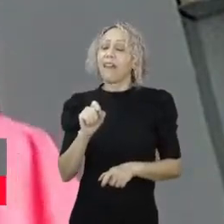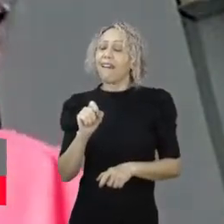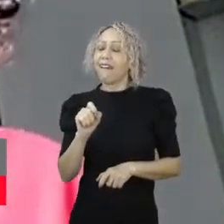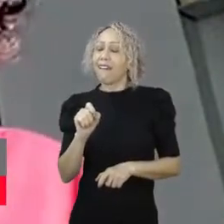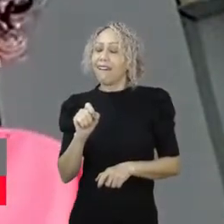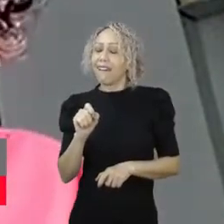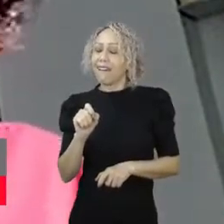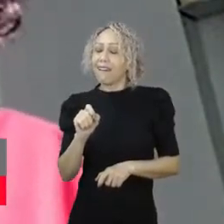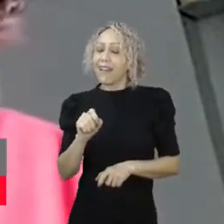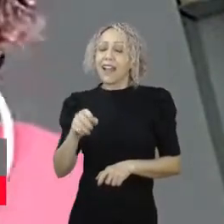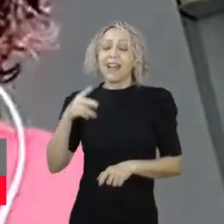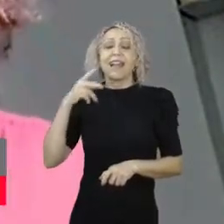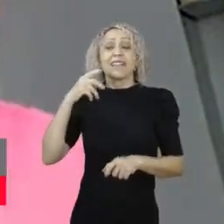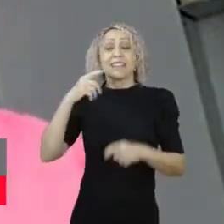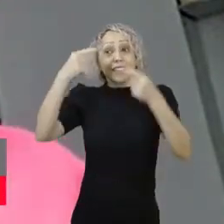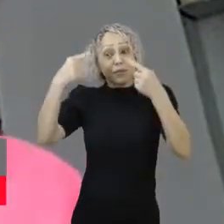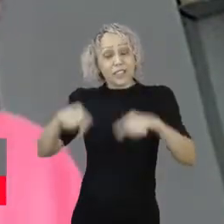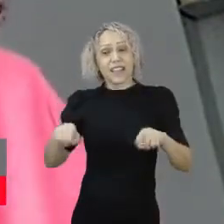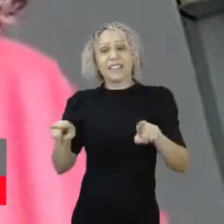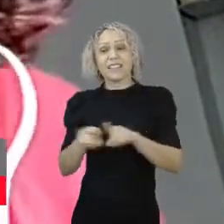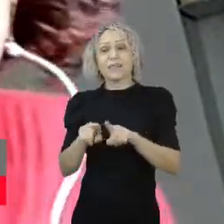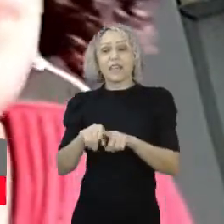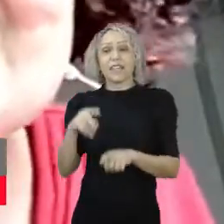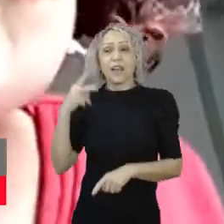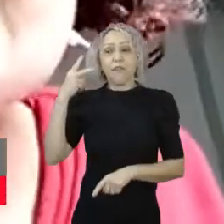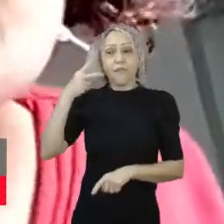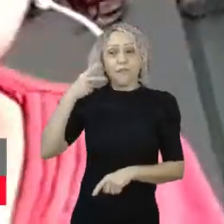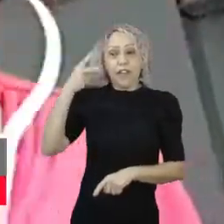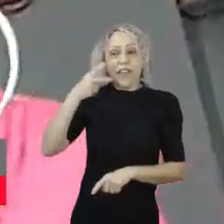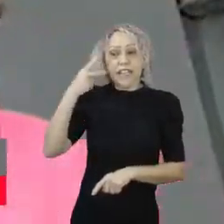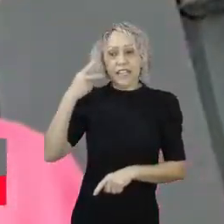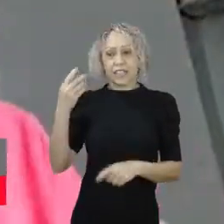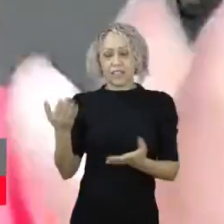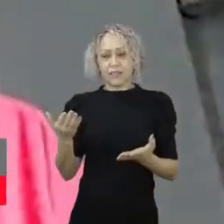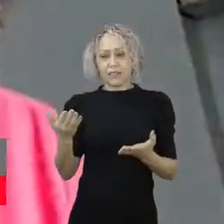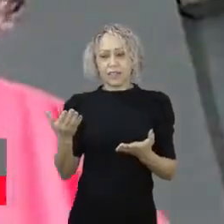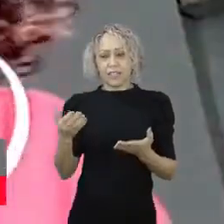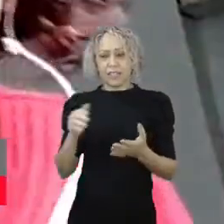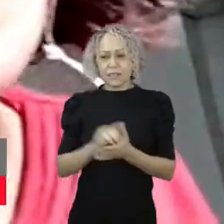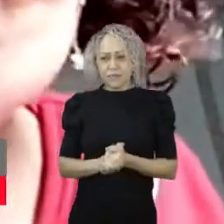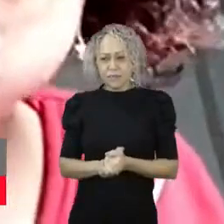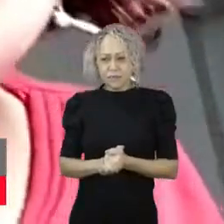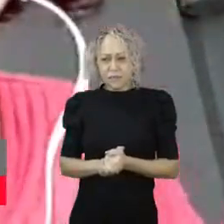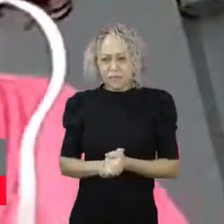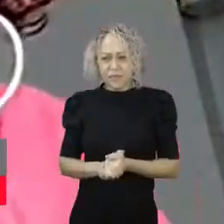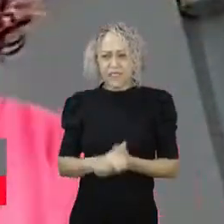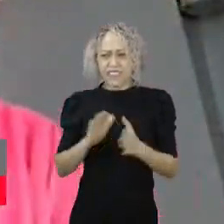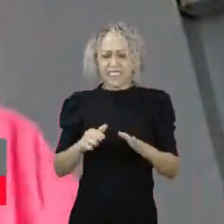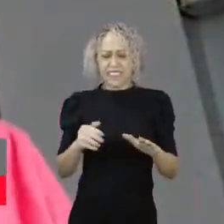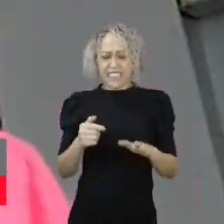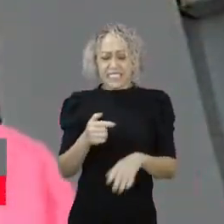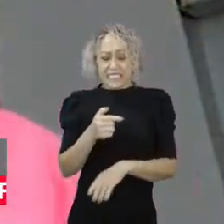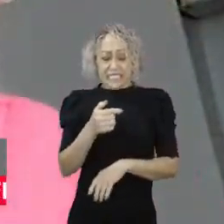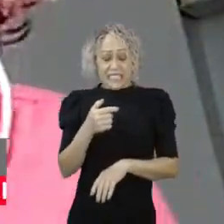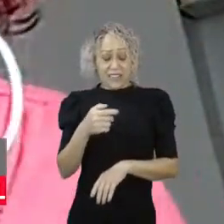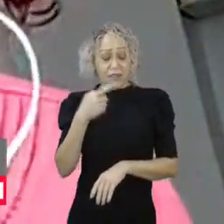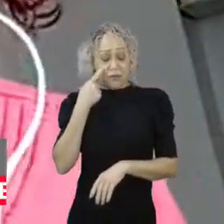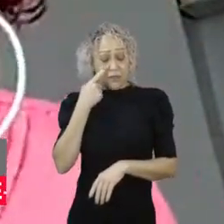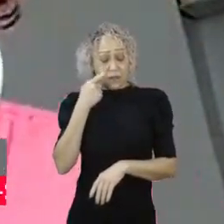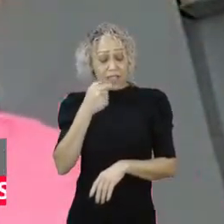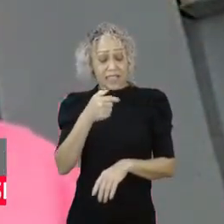no Congresso. Basta isso, basta essa semana, basta ter visto a notícia